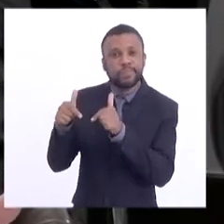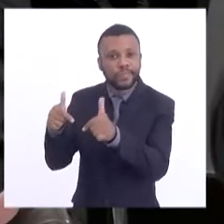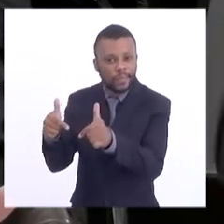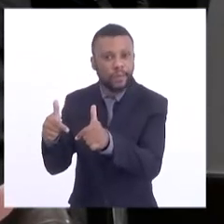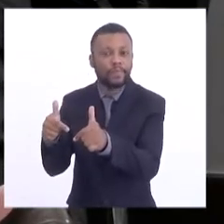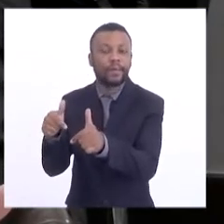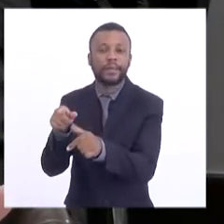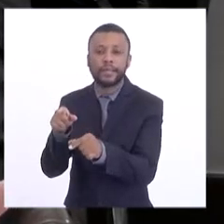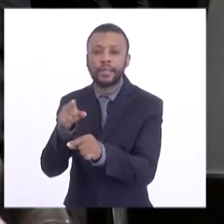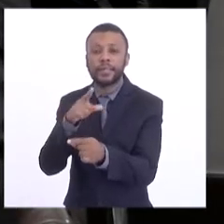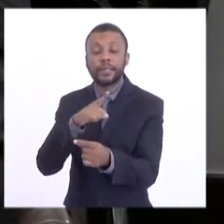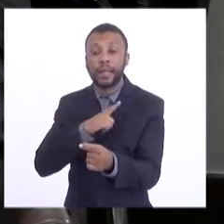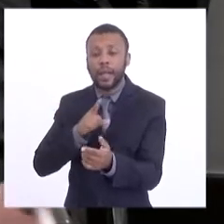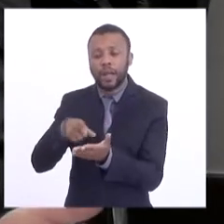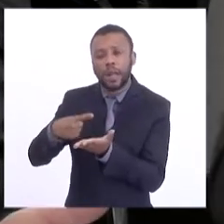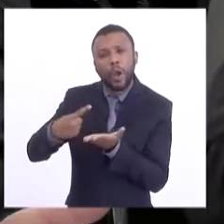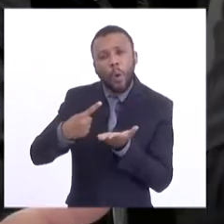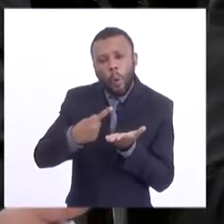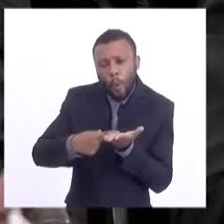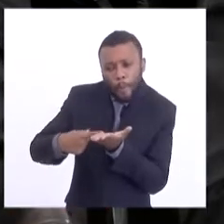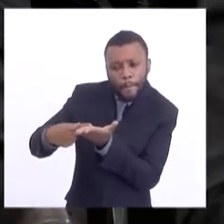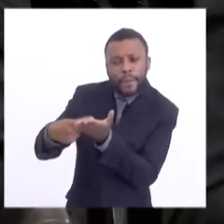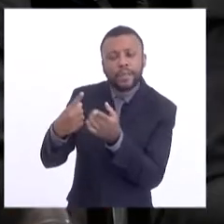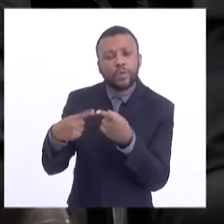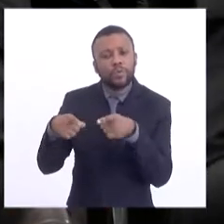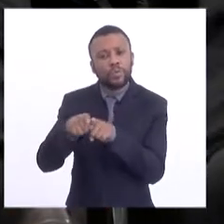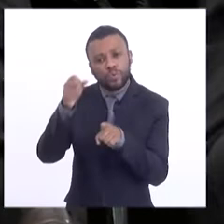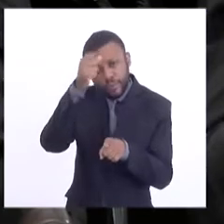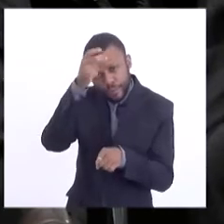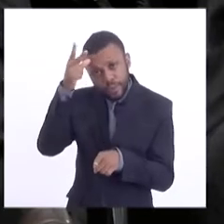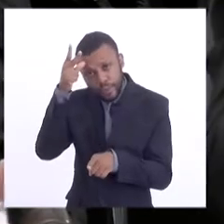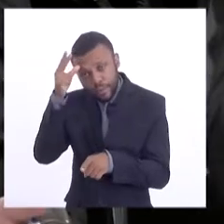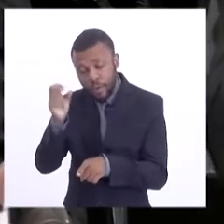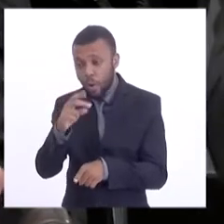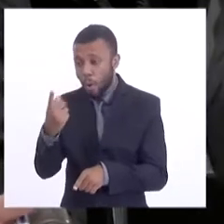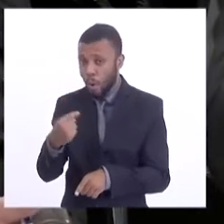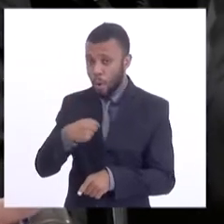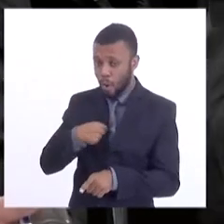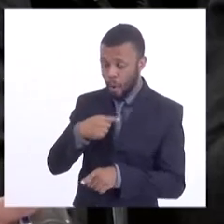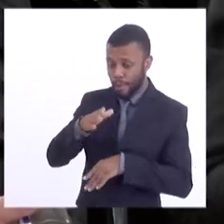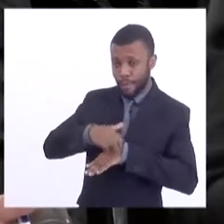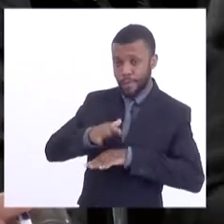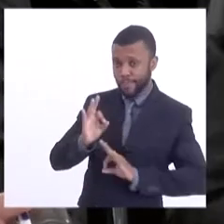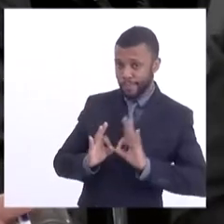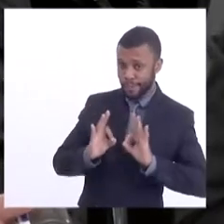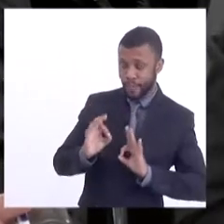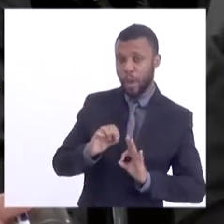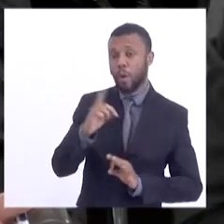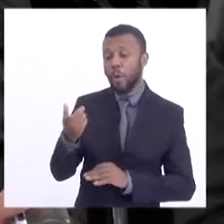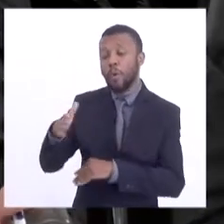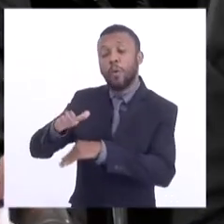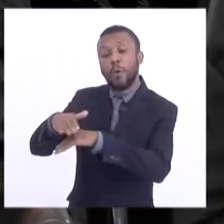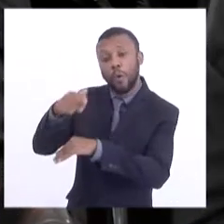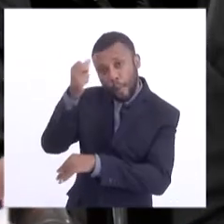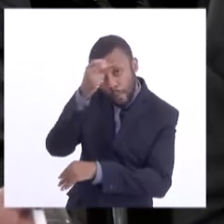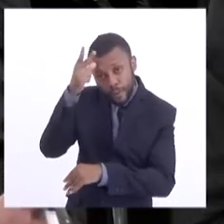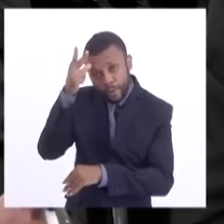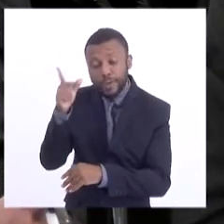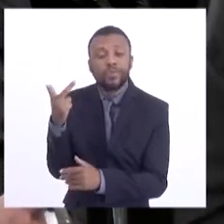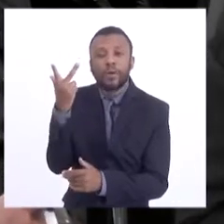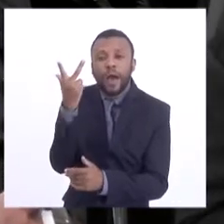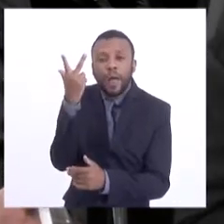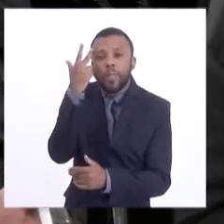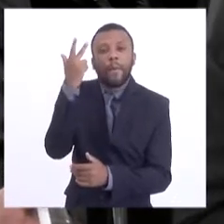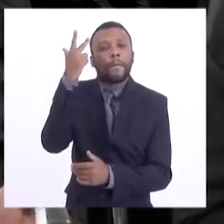e que ele combina com o município aqui ou ele vai fazer o município vai fazer isso é isso é comum isso é comum e